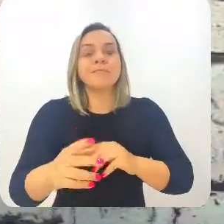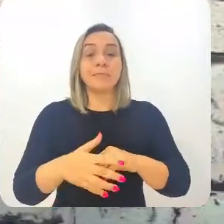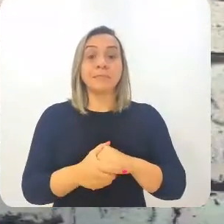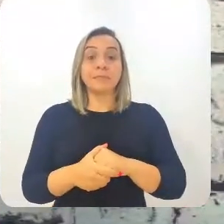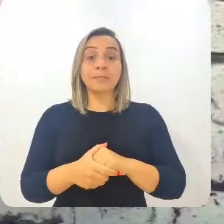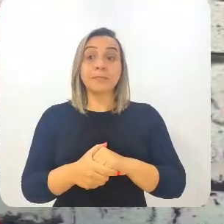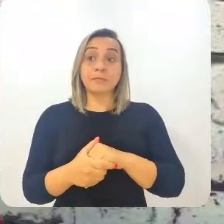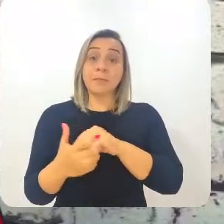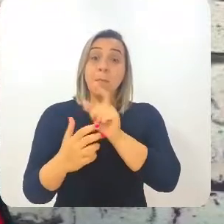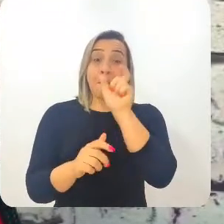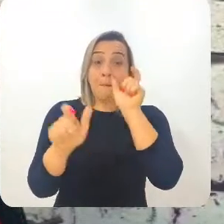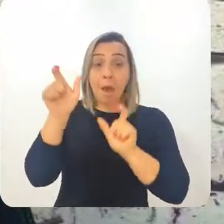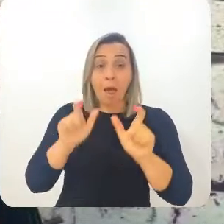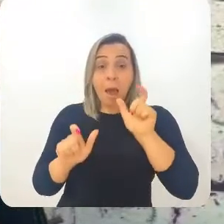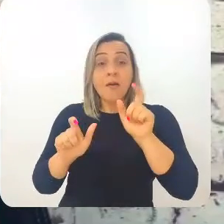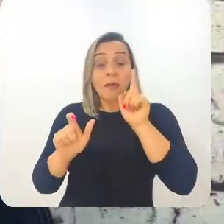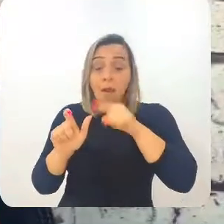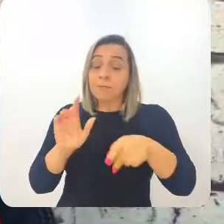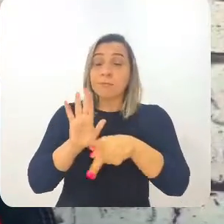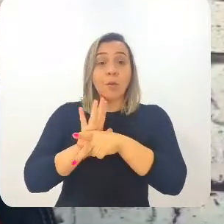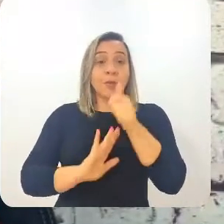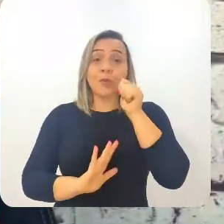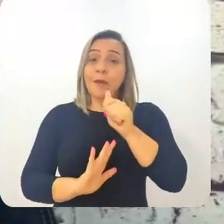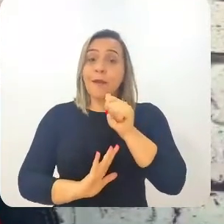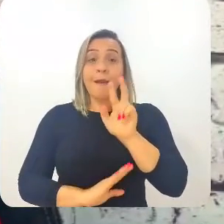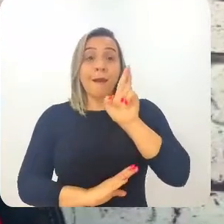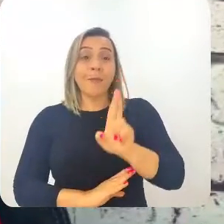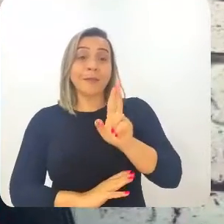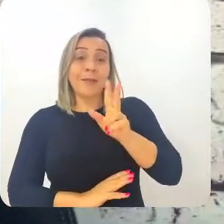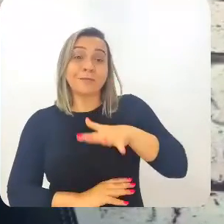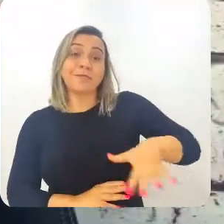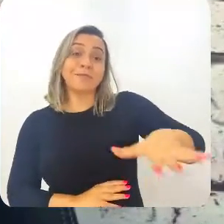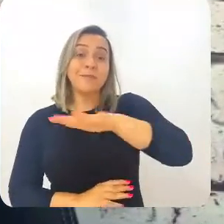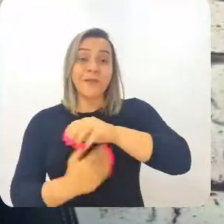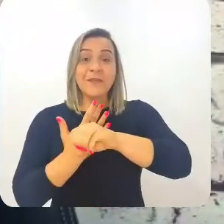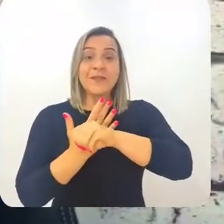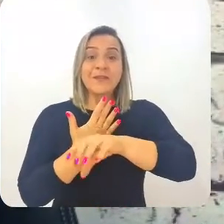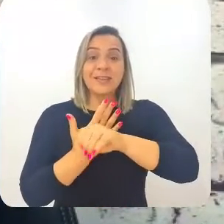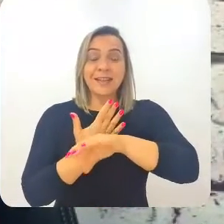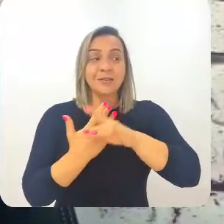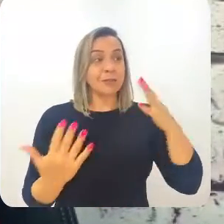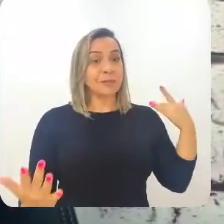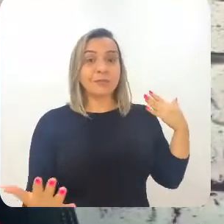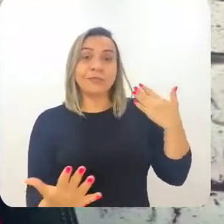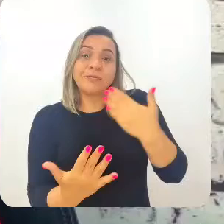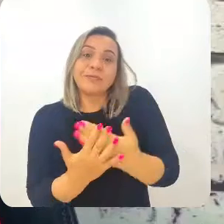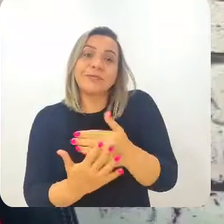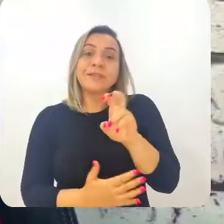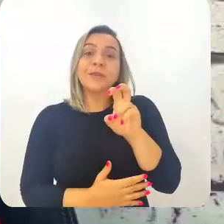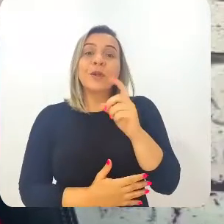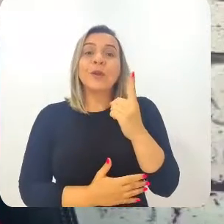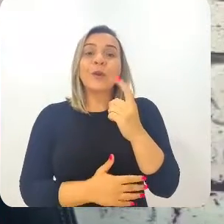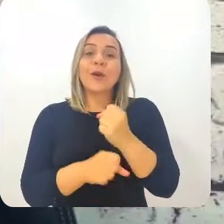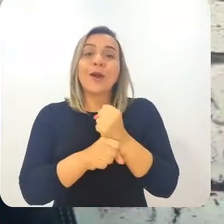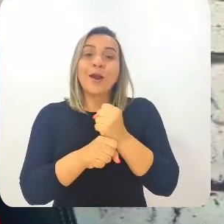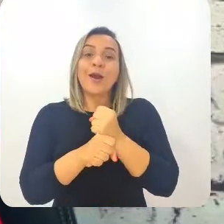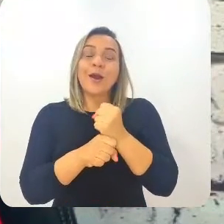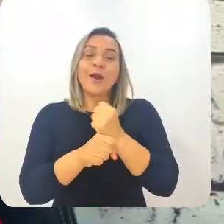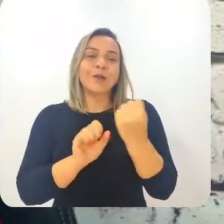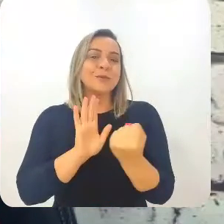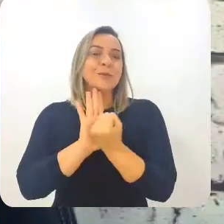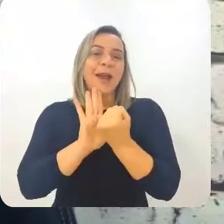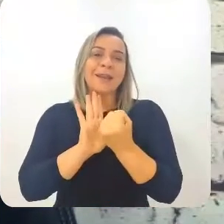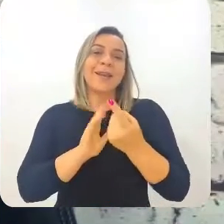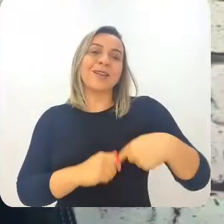representam mulheres da comunidade da FACED que nesses nossos 51 anos carregam a nossa história e marcam a presença